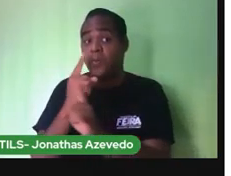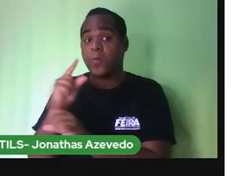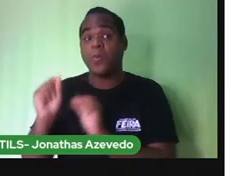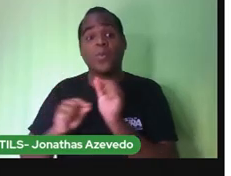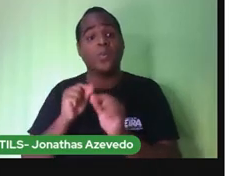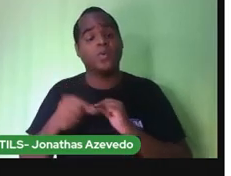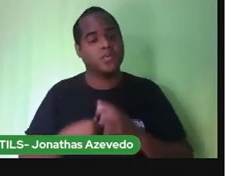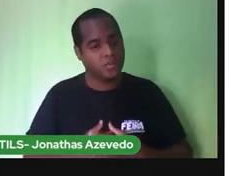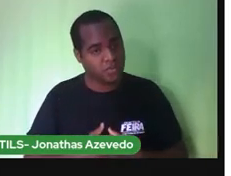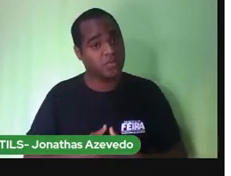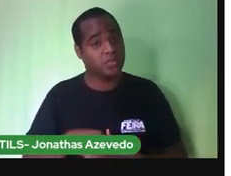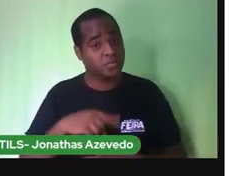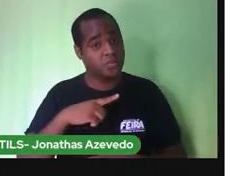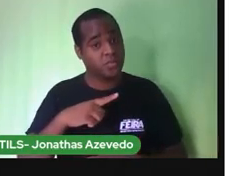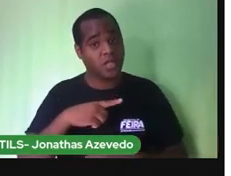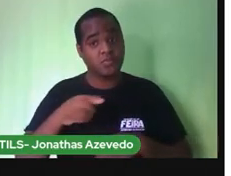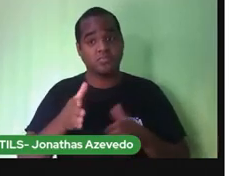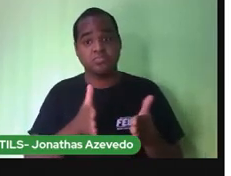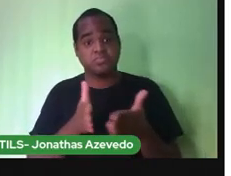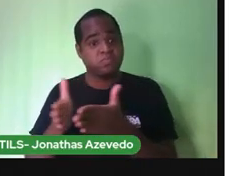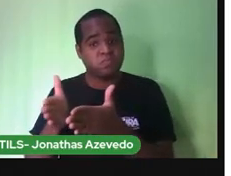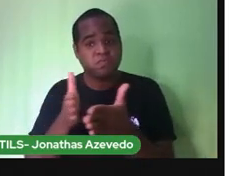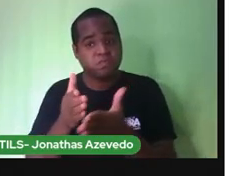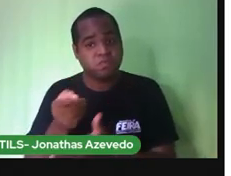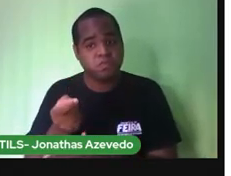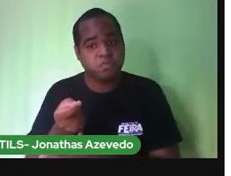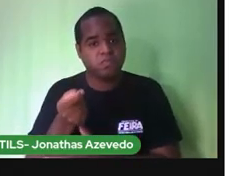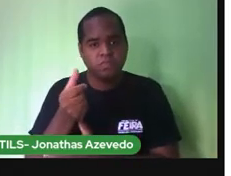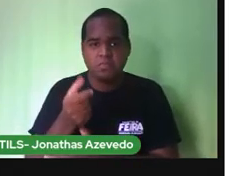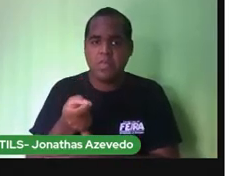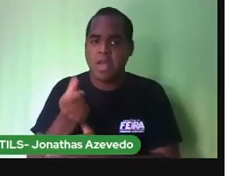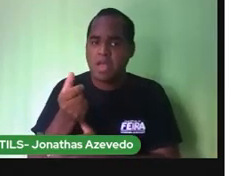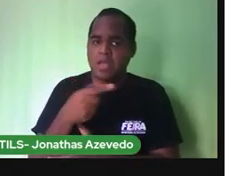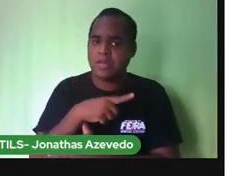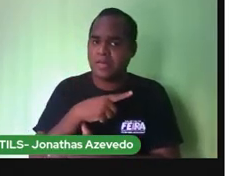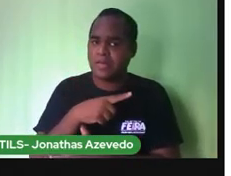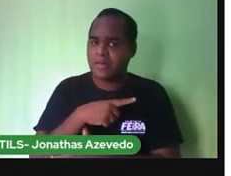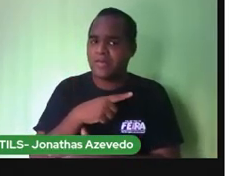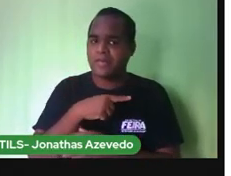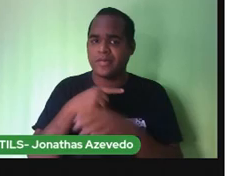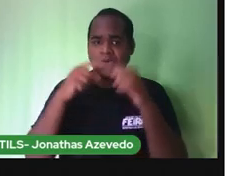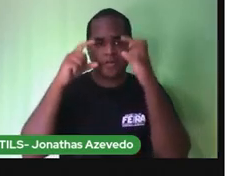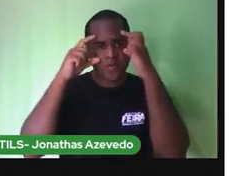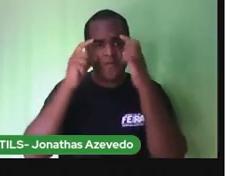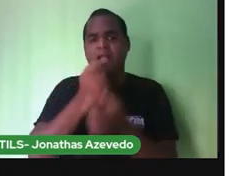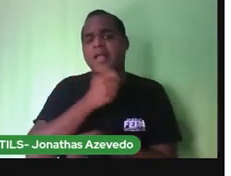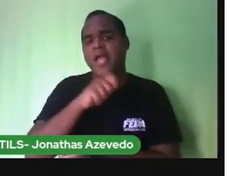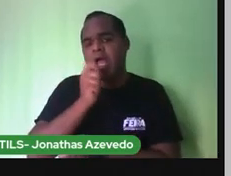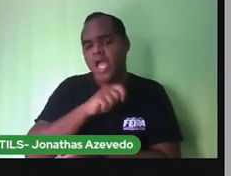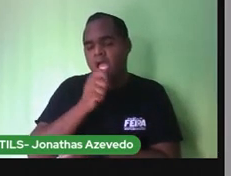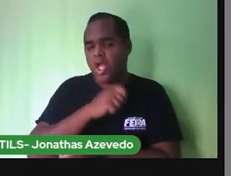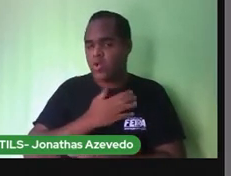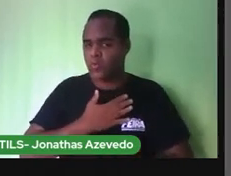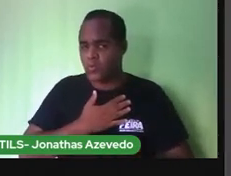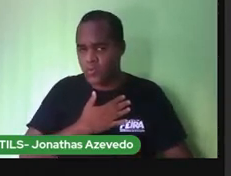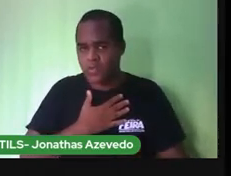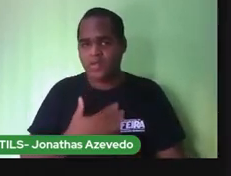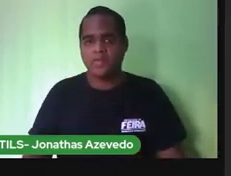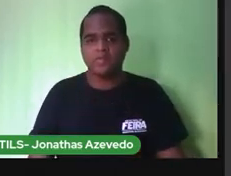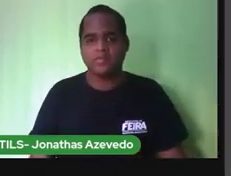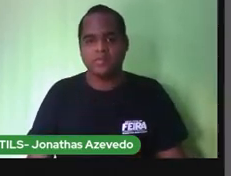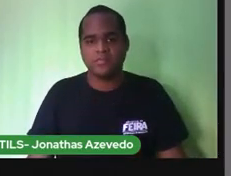na beira deste Rio é o lugar e sorvete de coruja é o que ele gosta de tomar